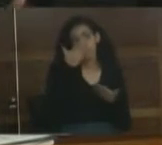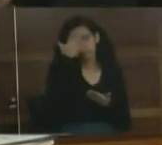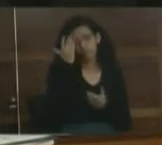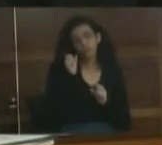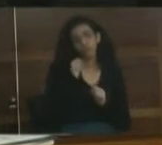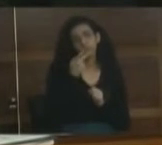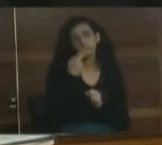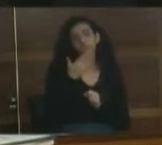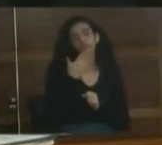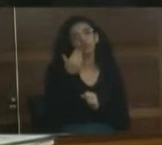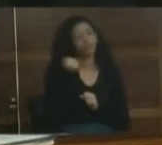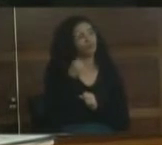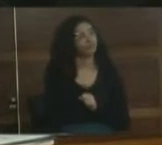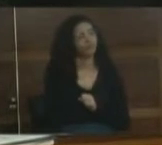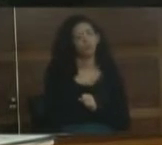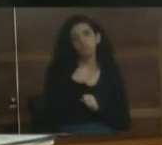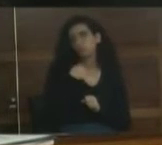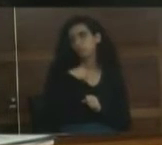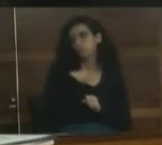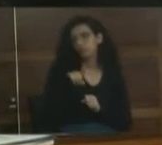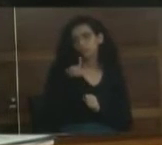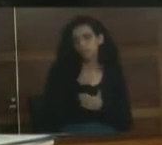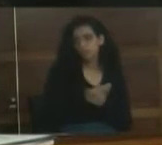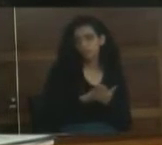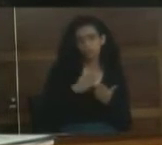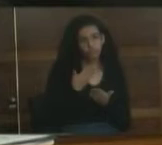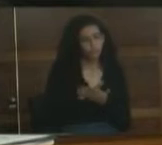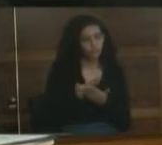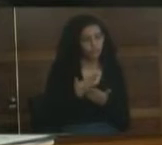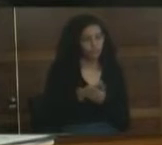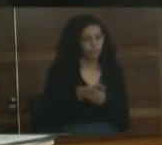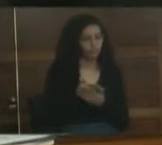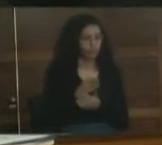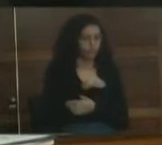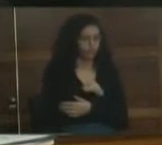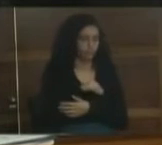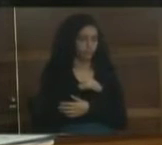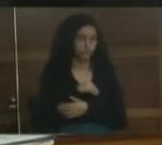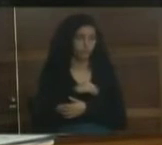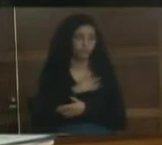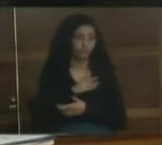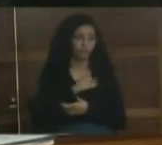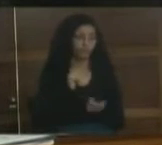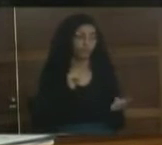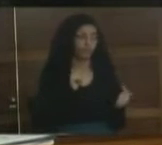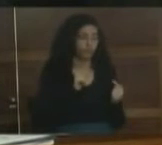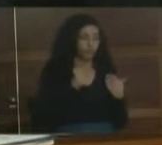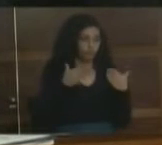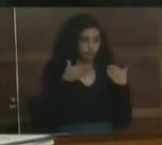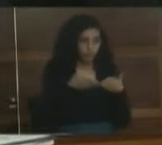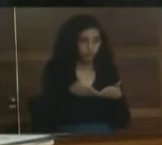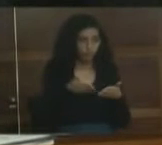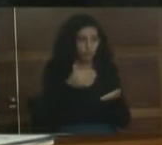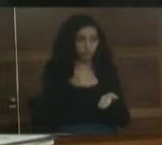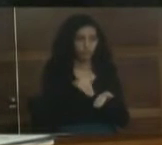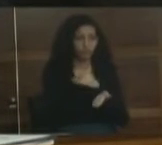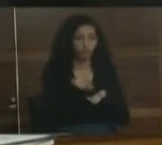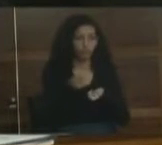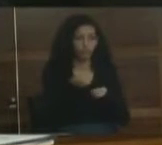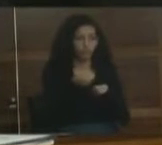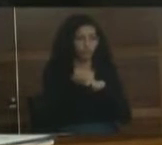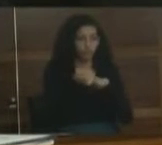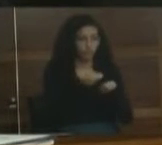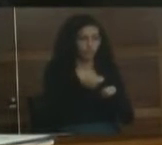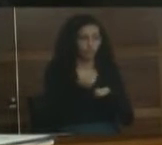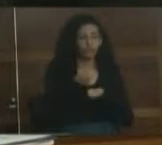eu não estou participando nenhum estudo na questão de reajuste salarial está focado diretamente ao secretário de administração